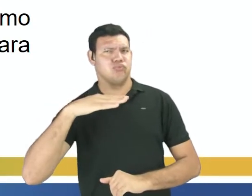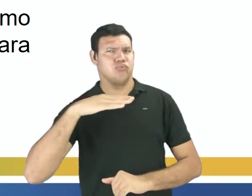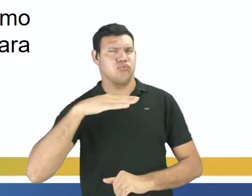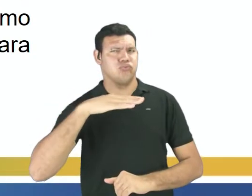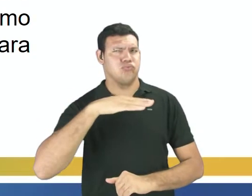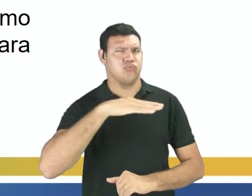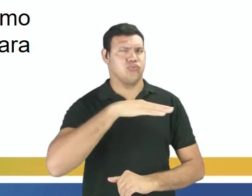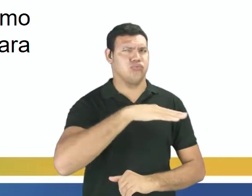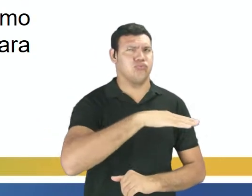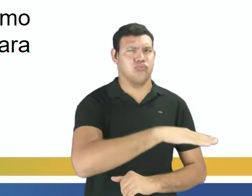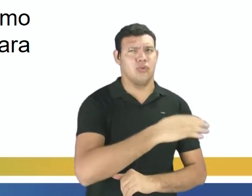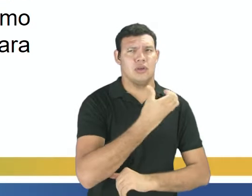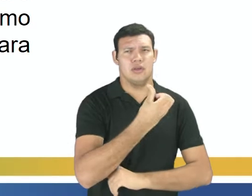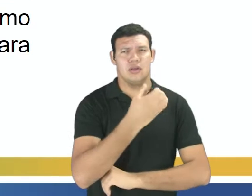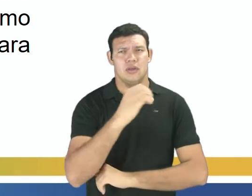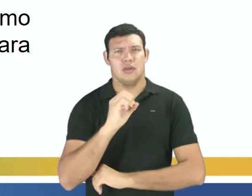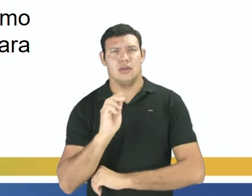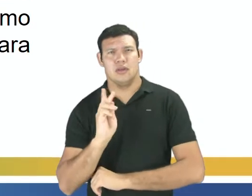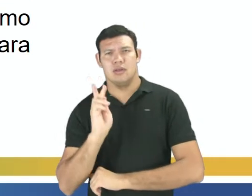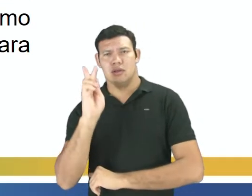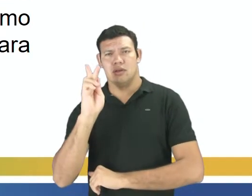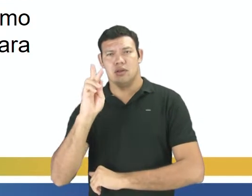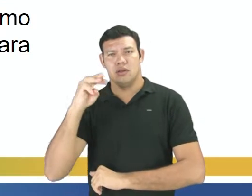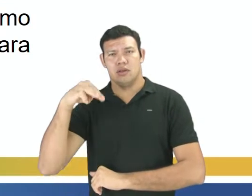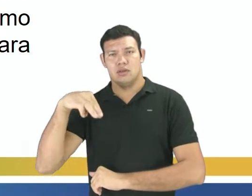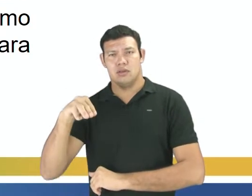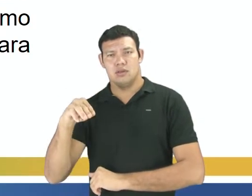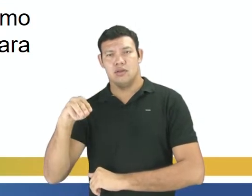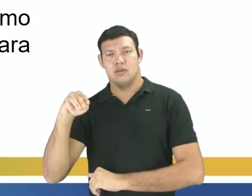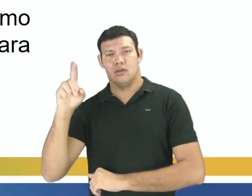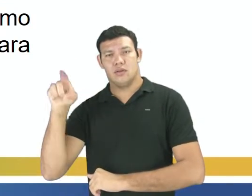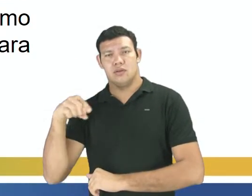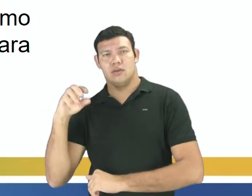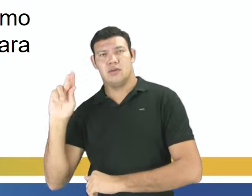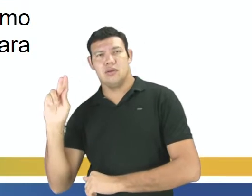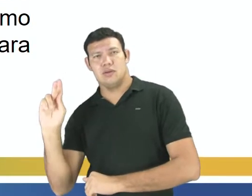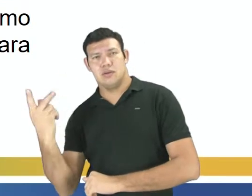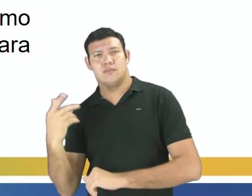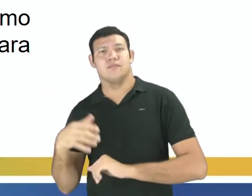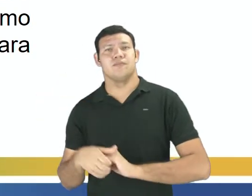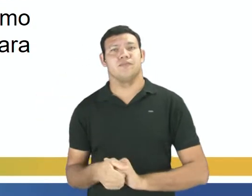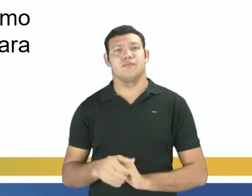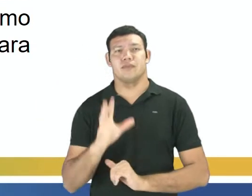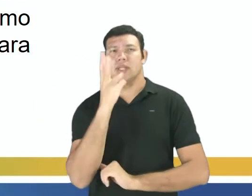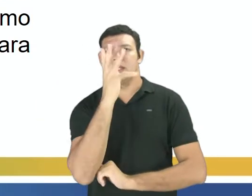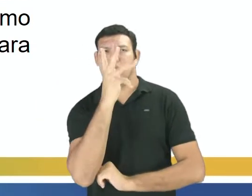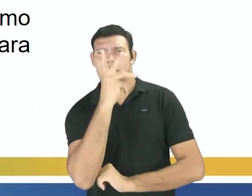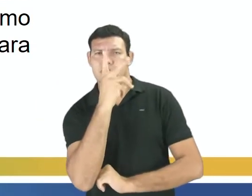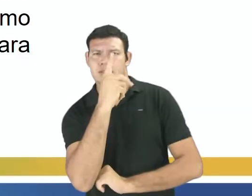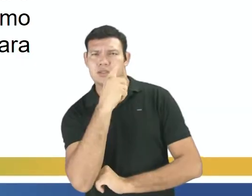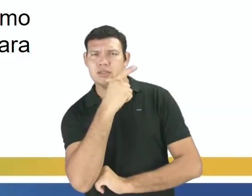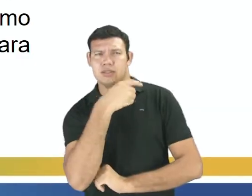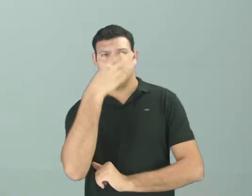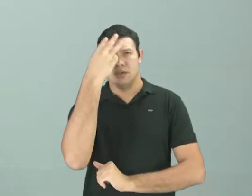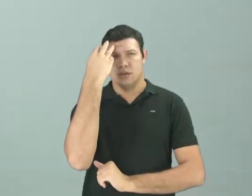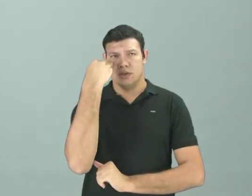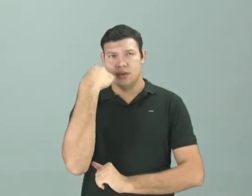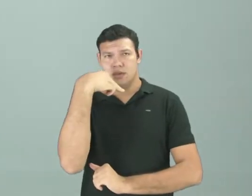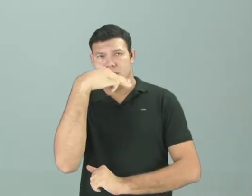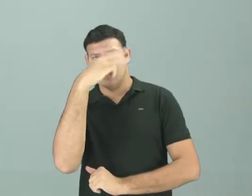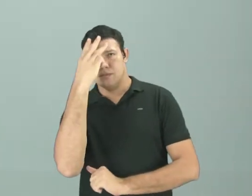km por hora e demora 3 horas para chegar ao seu destino. Então imagine você sai de casa para ir para a escola,